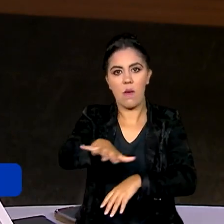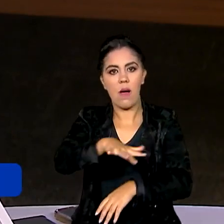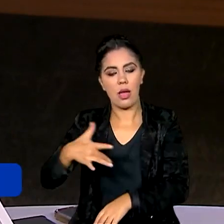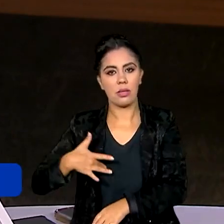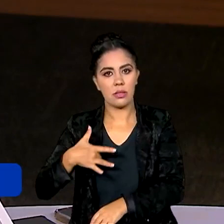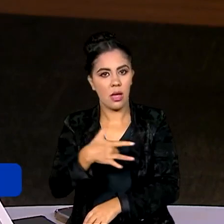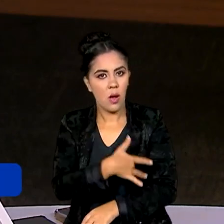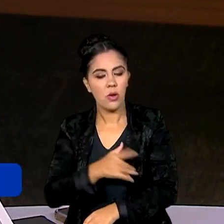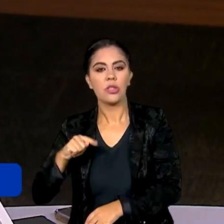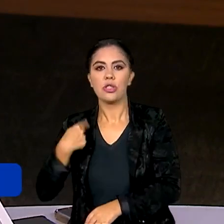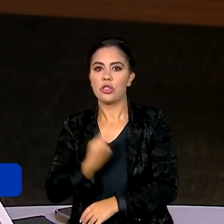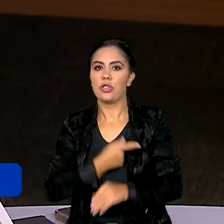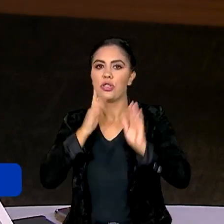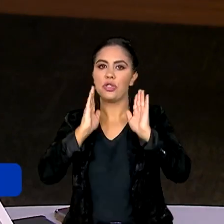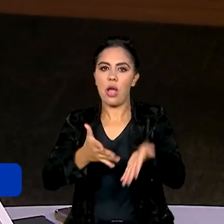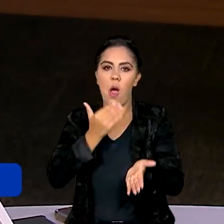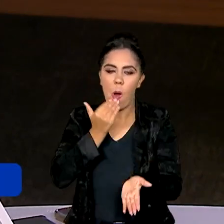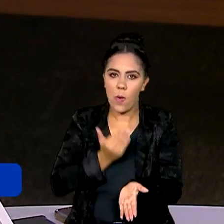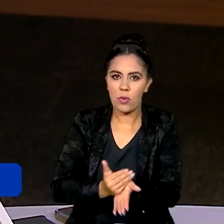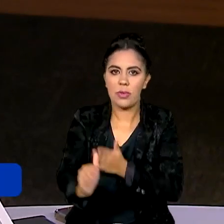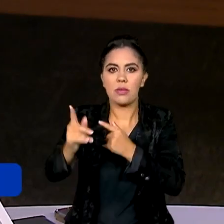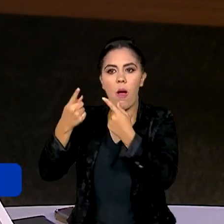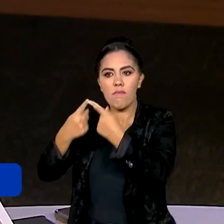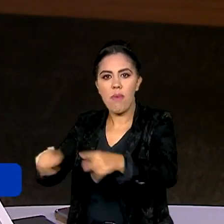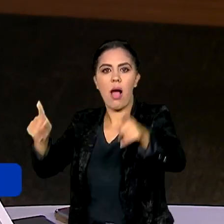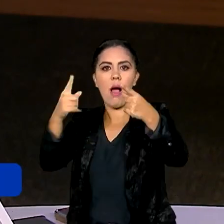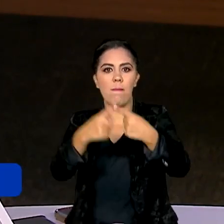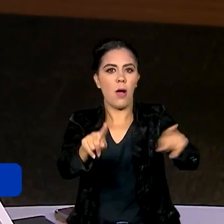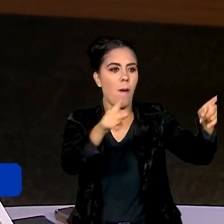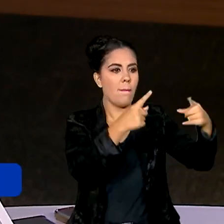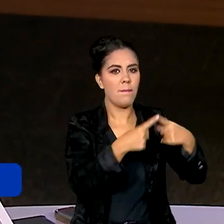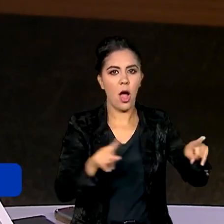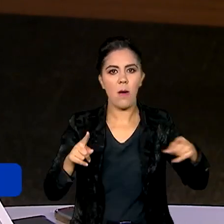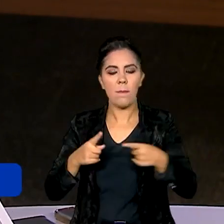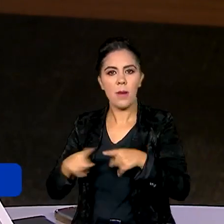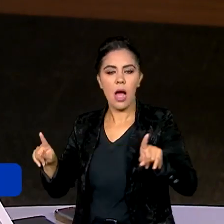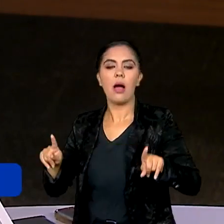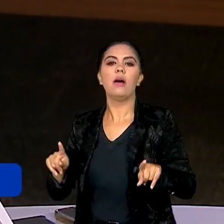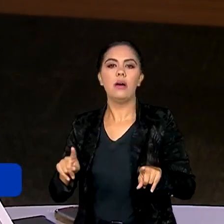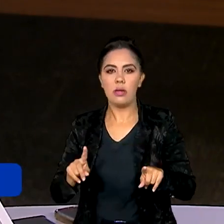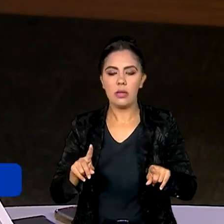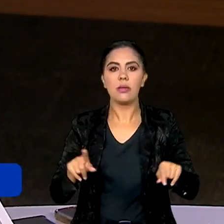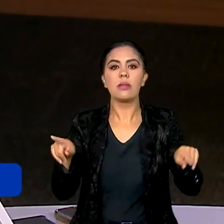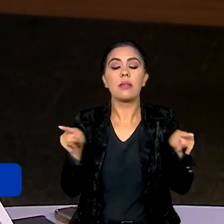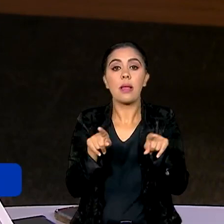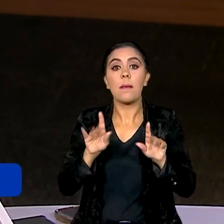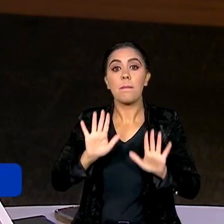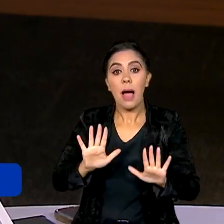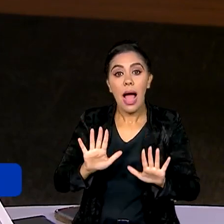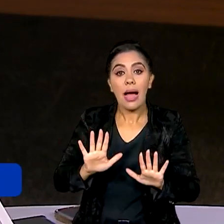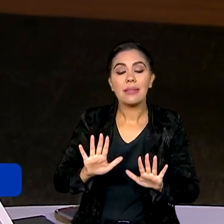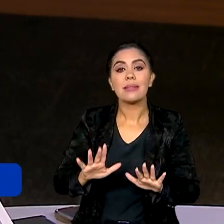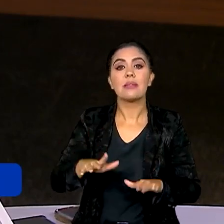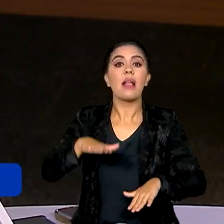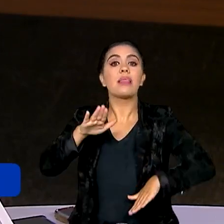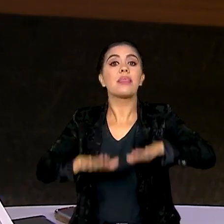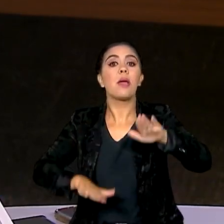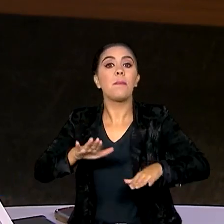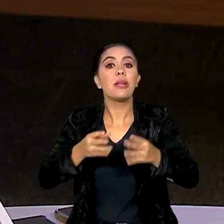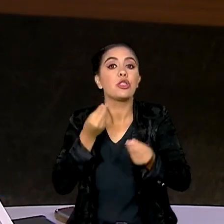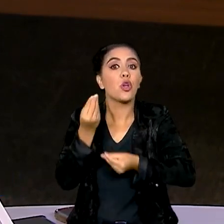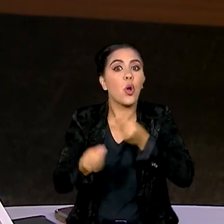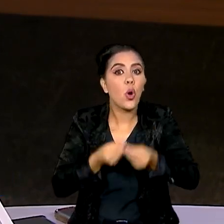começamos a fazer essa entrega de inaugurações de entregas. As novas depende muito do ritmo que a gente